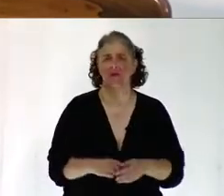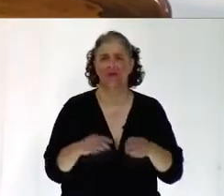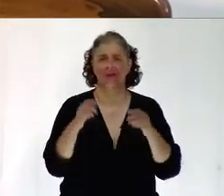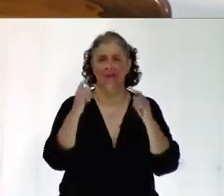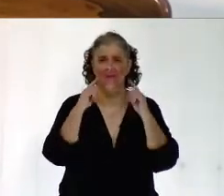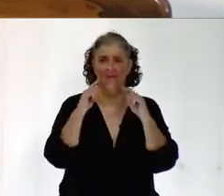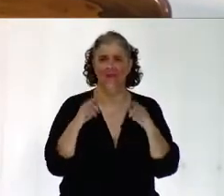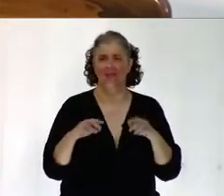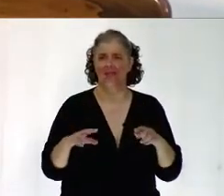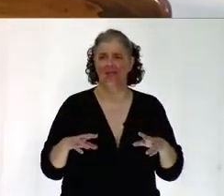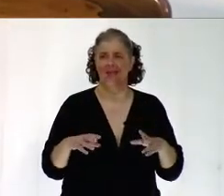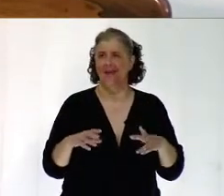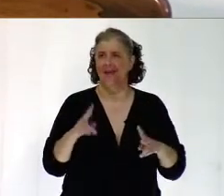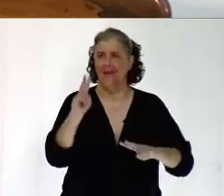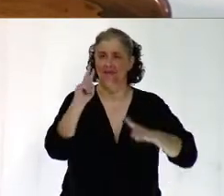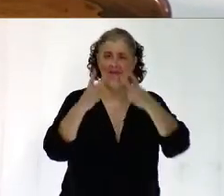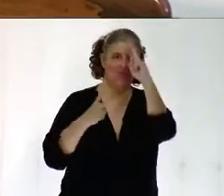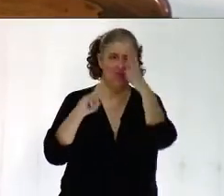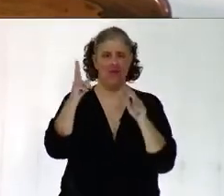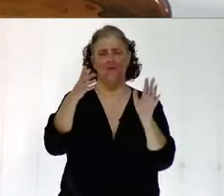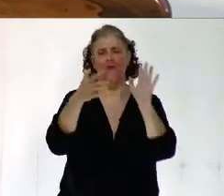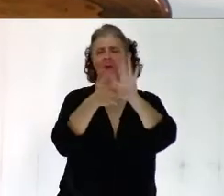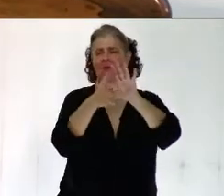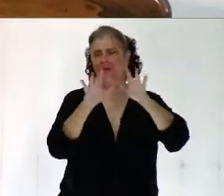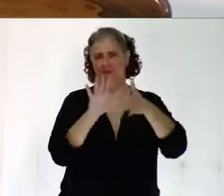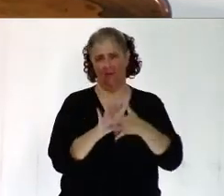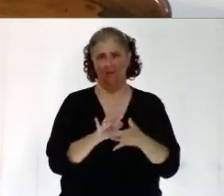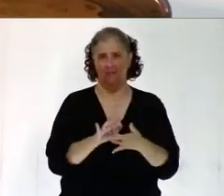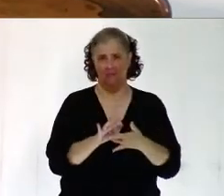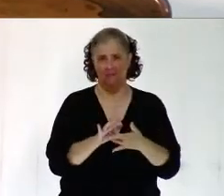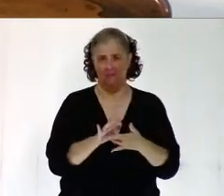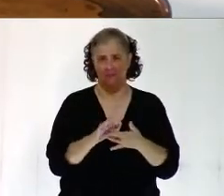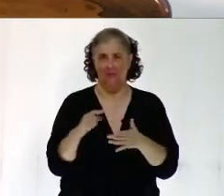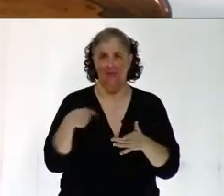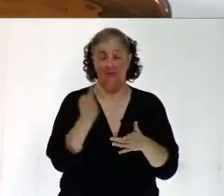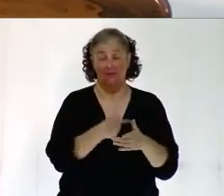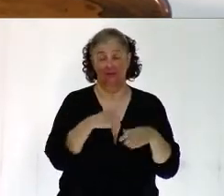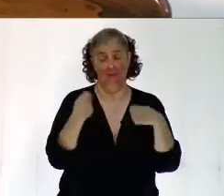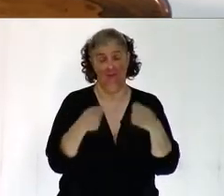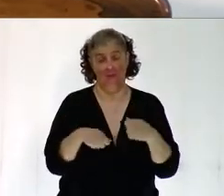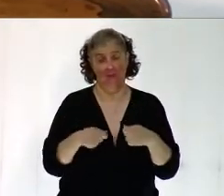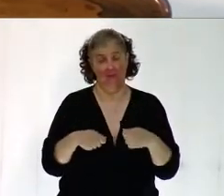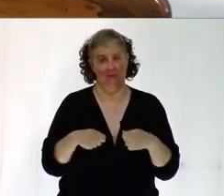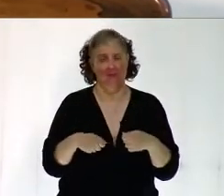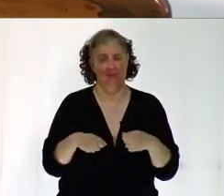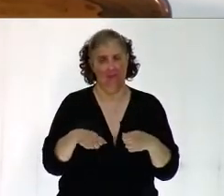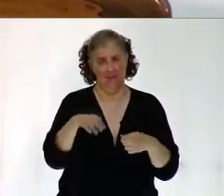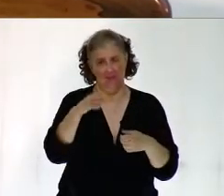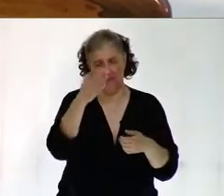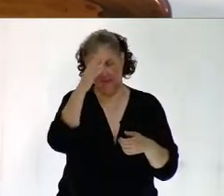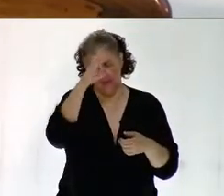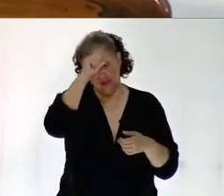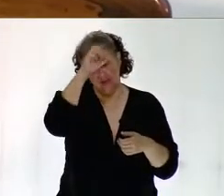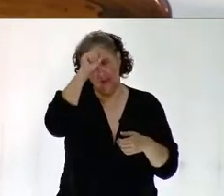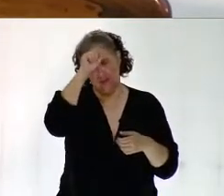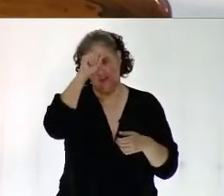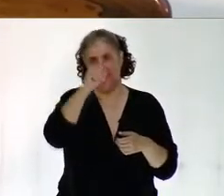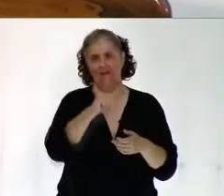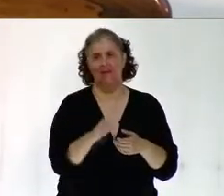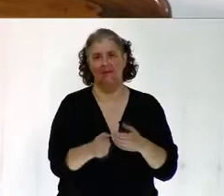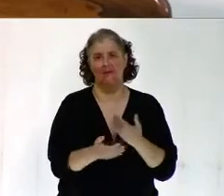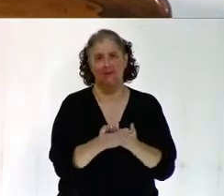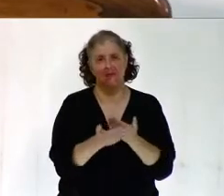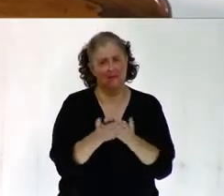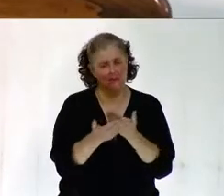o triunfo de jesus mas nós precisamos estudar estas tentações para entender a